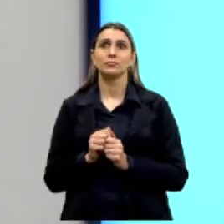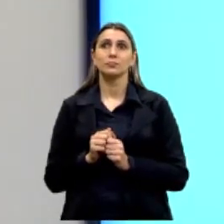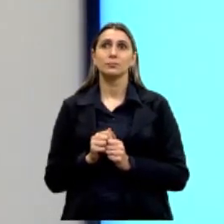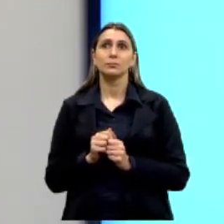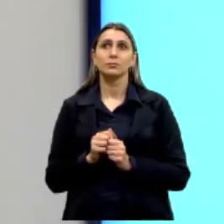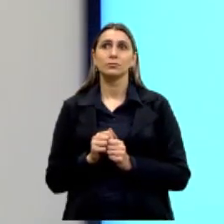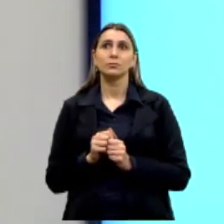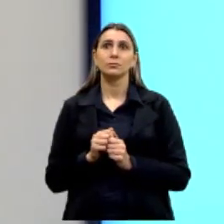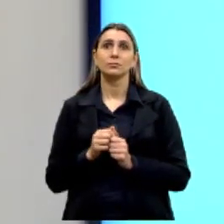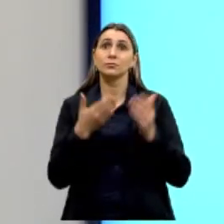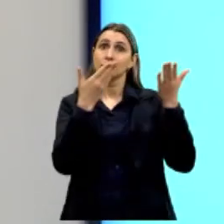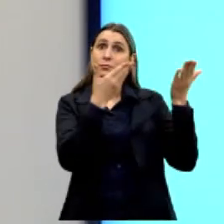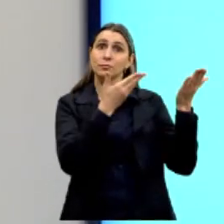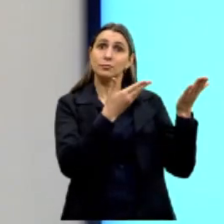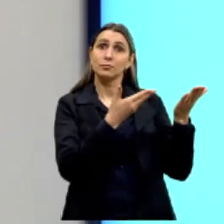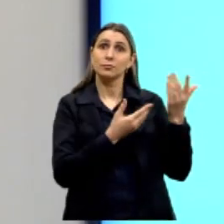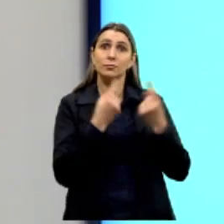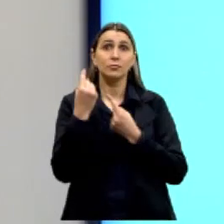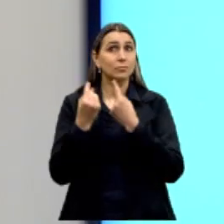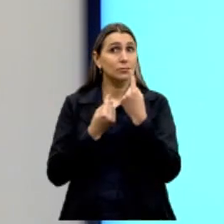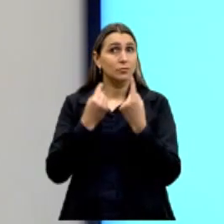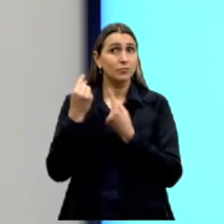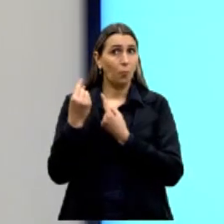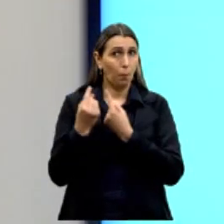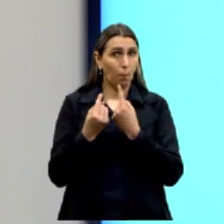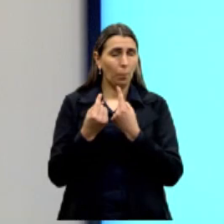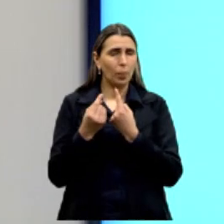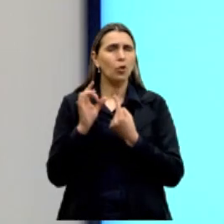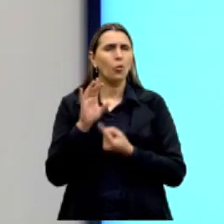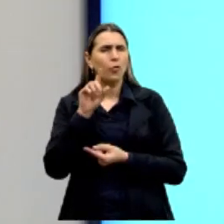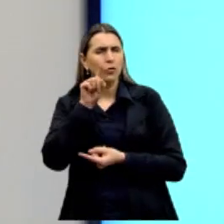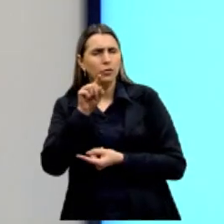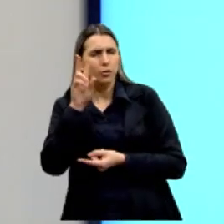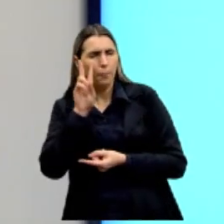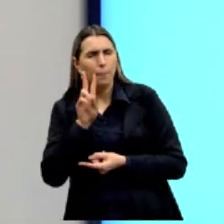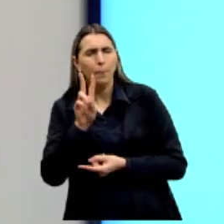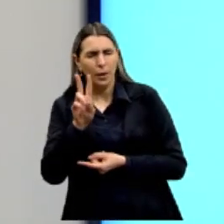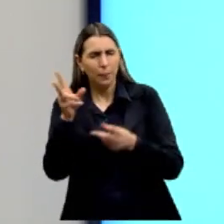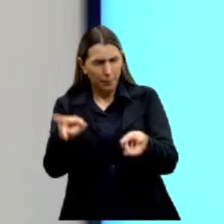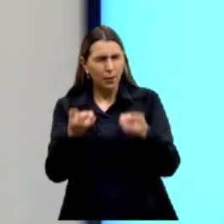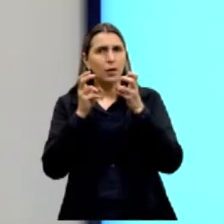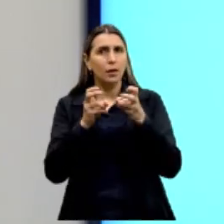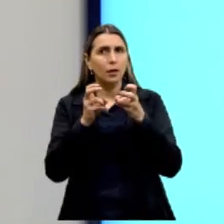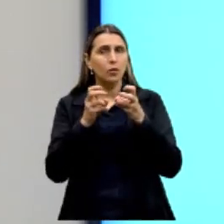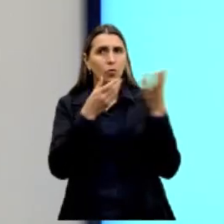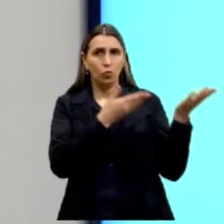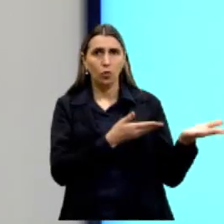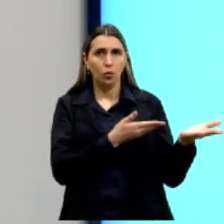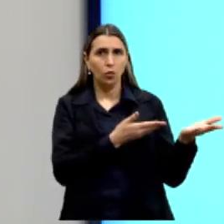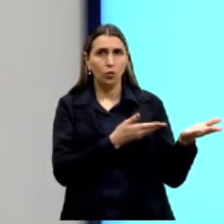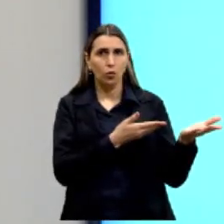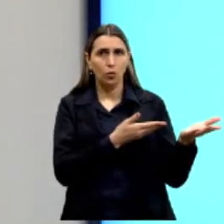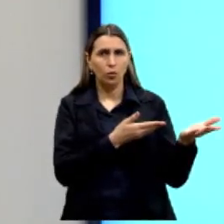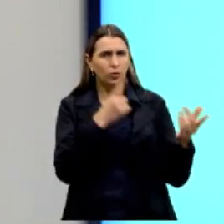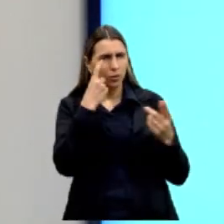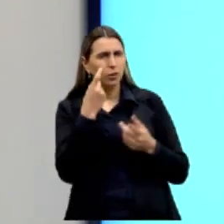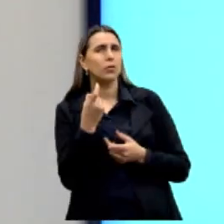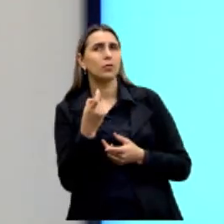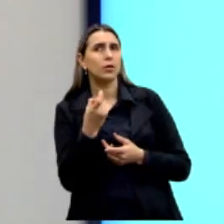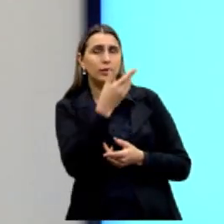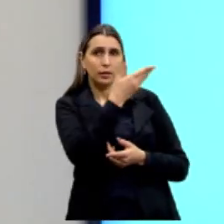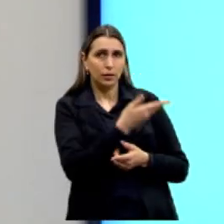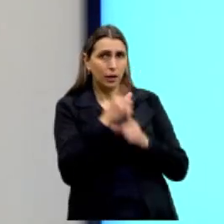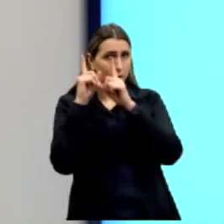aqui está alguns só para que vocês assim vejam né só a questão de título de curiosidade